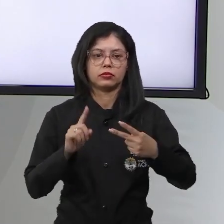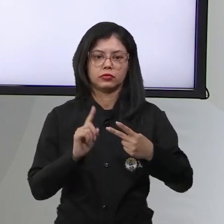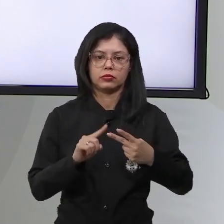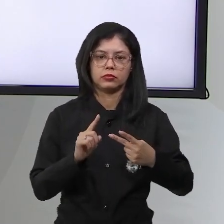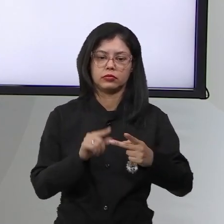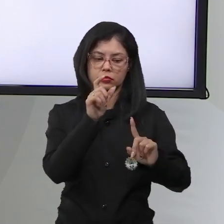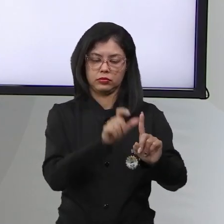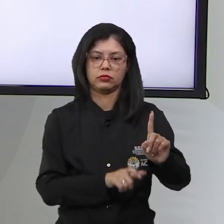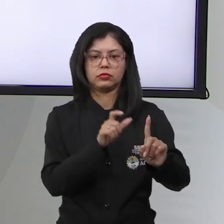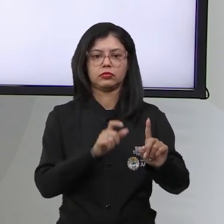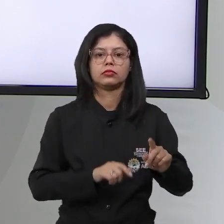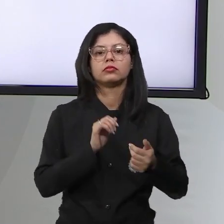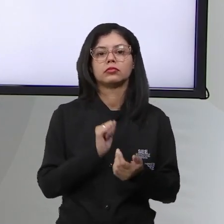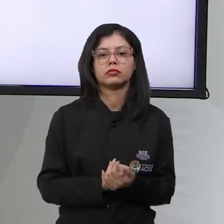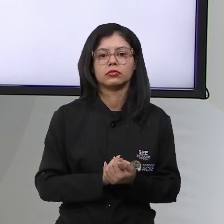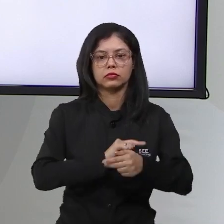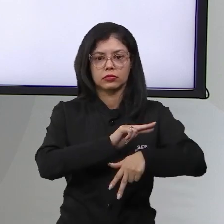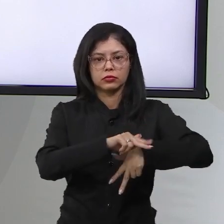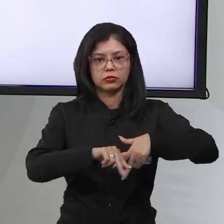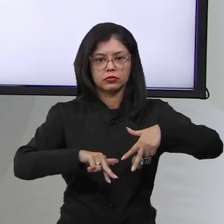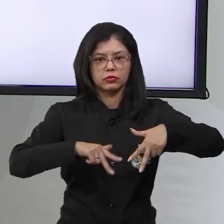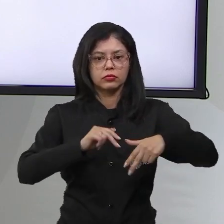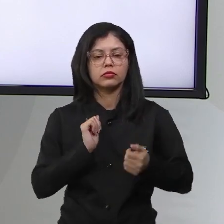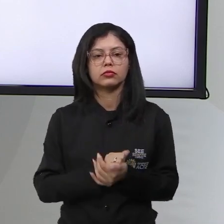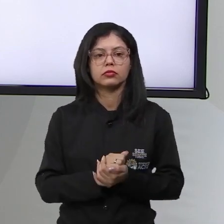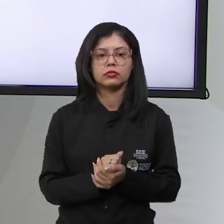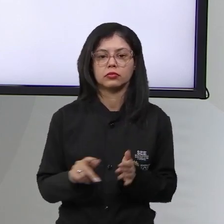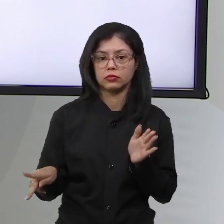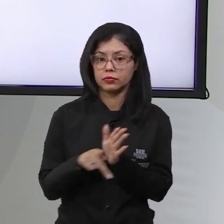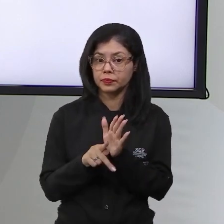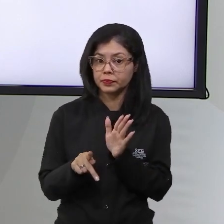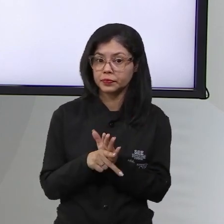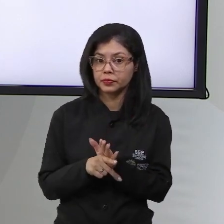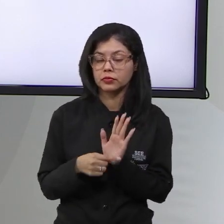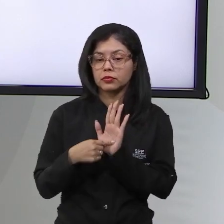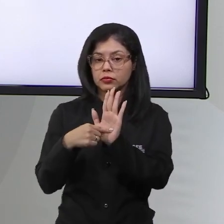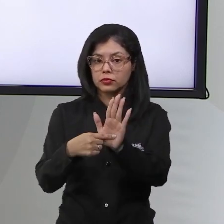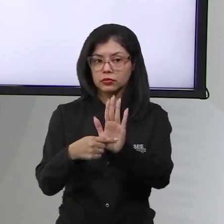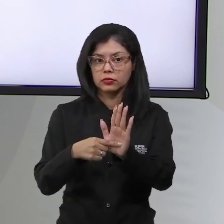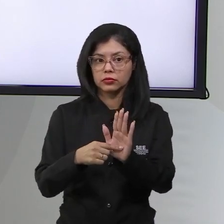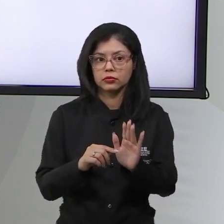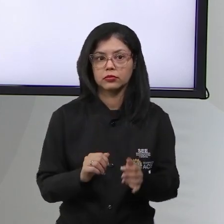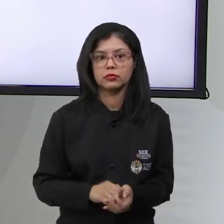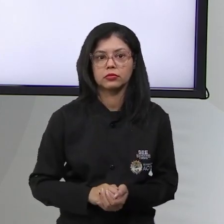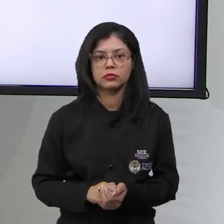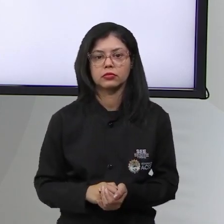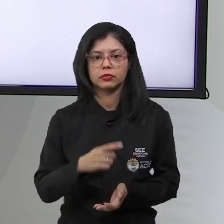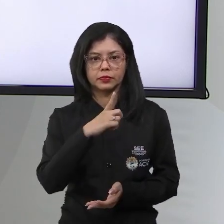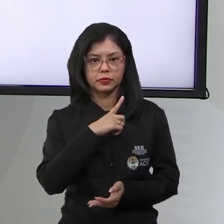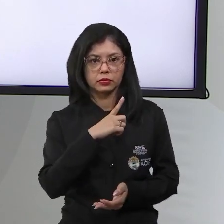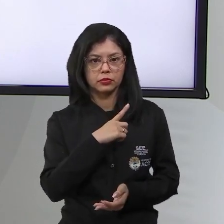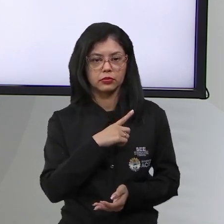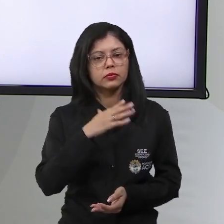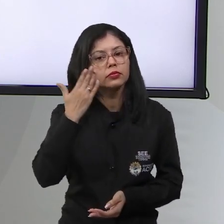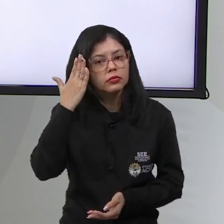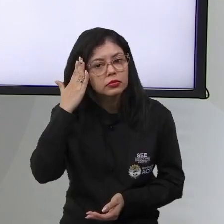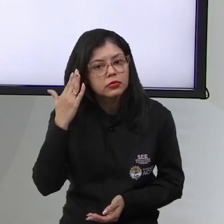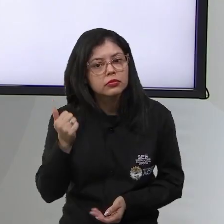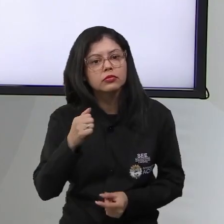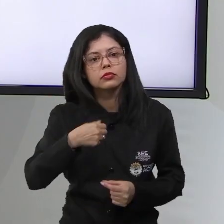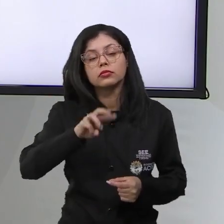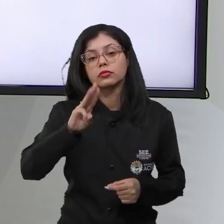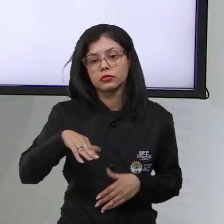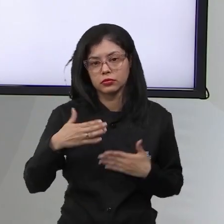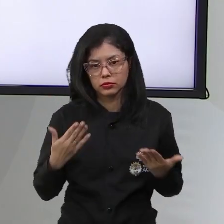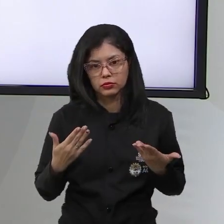perfil racial dessas pessoas, justamente para designar ou para que nós tenhamos uma noção quem